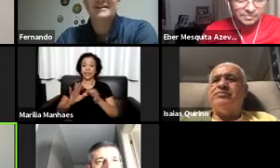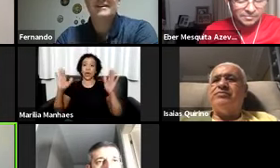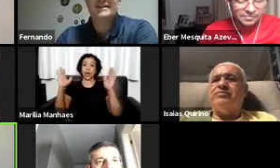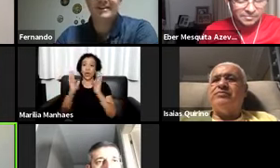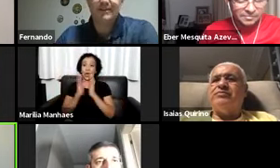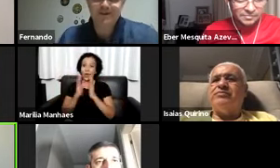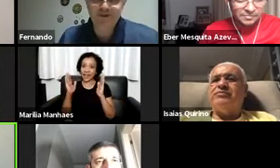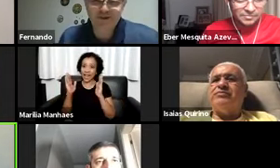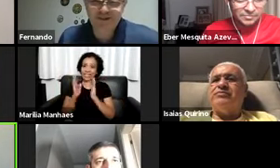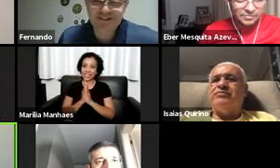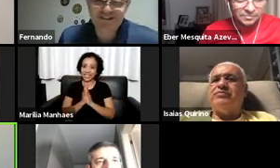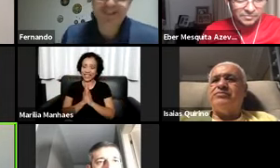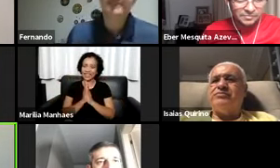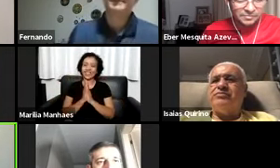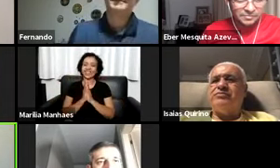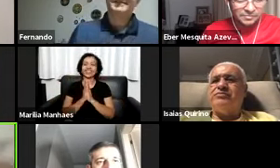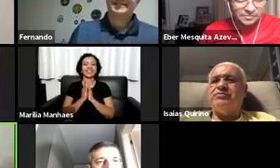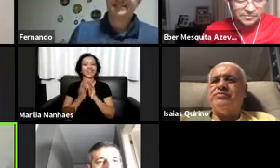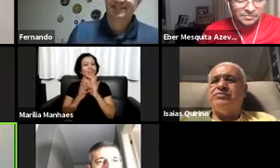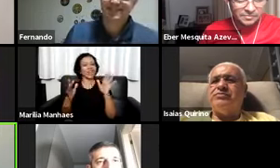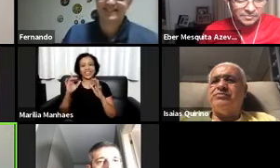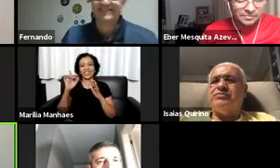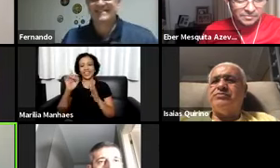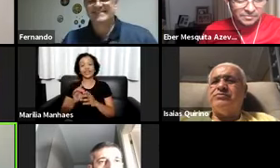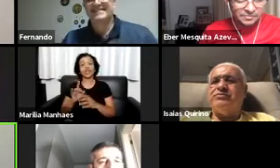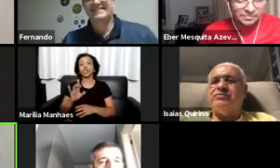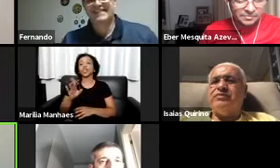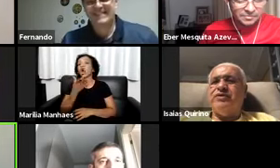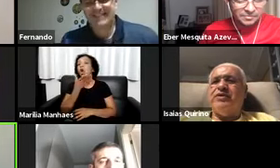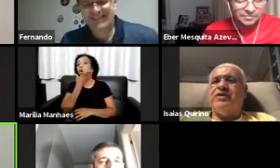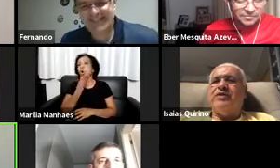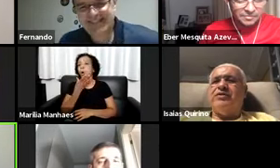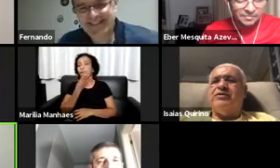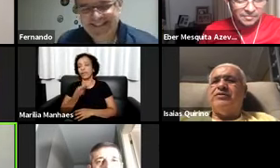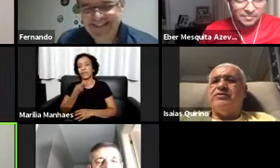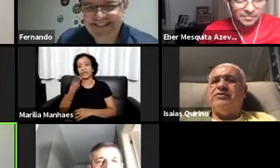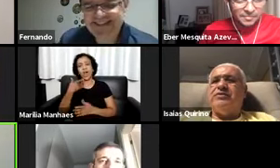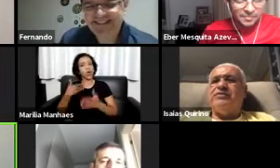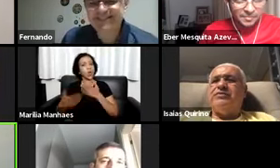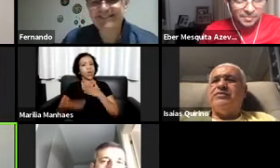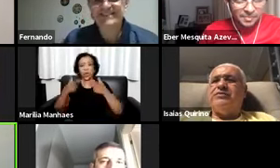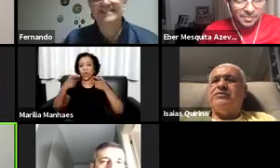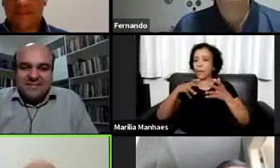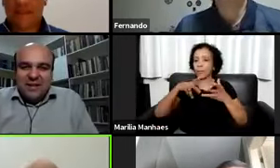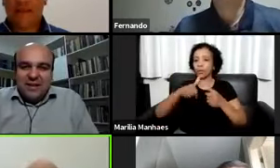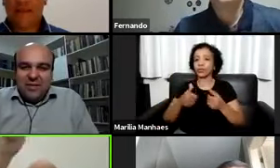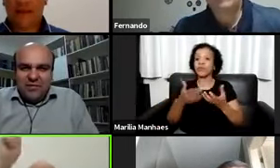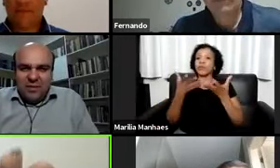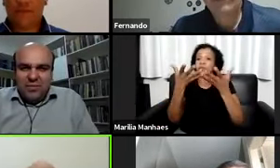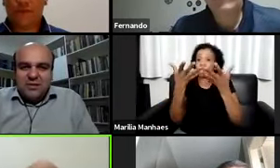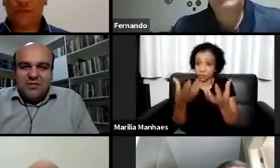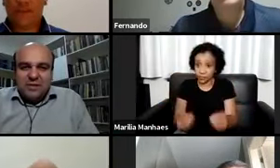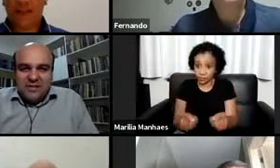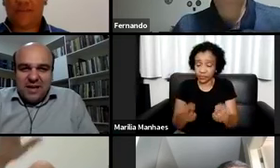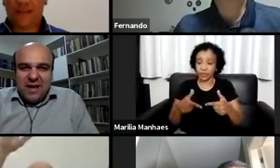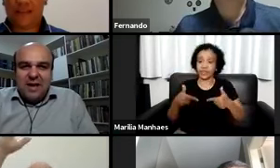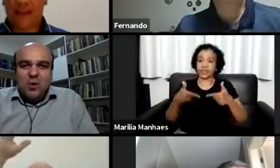e em oração. Agora as vozes masculinas, onde quer que vocês estejam, meus irmãos.